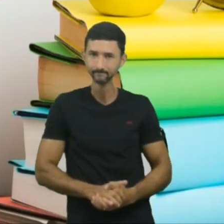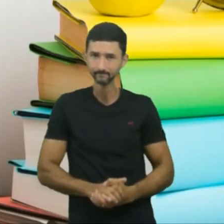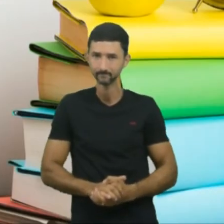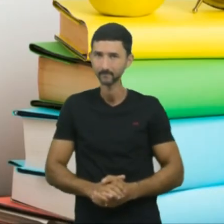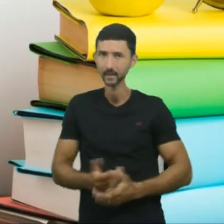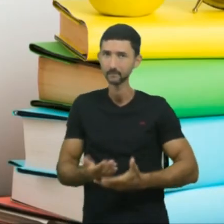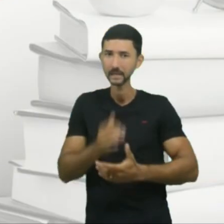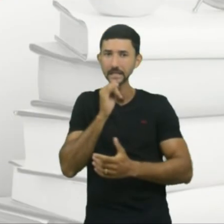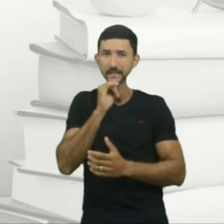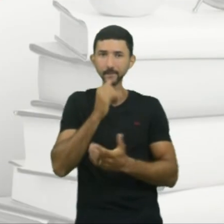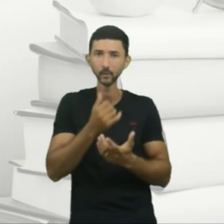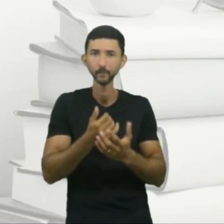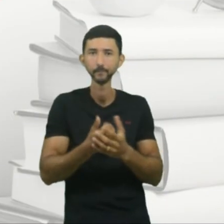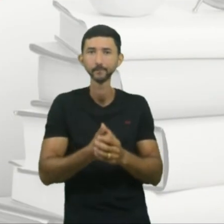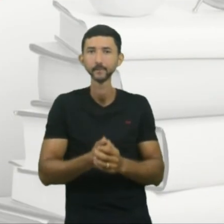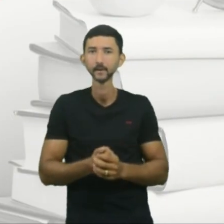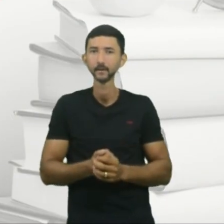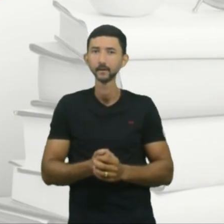não tem apenas